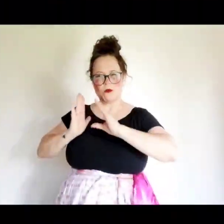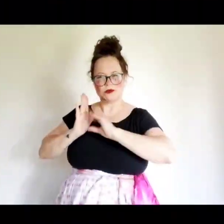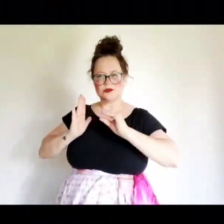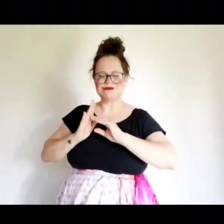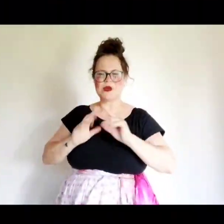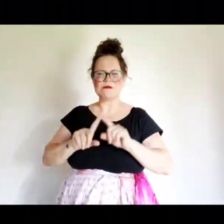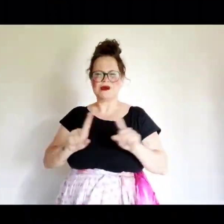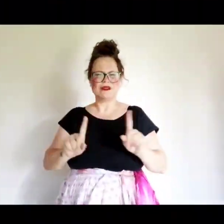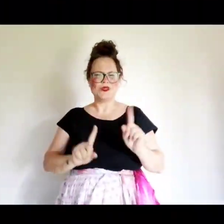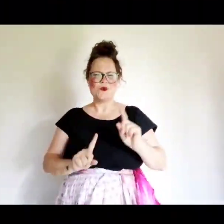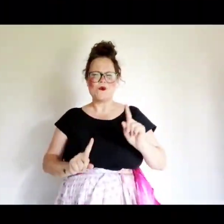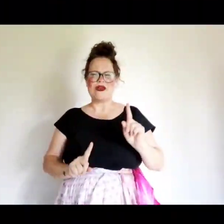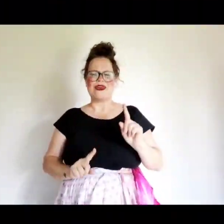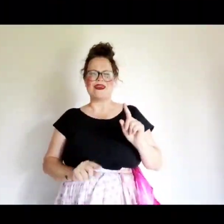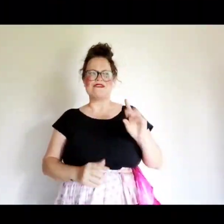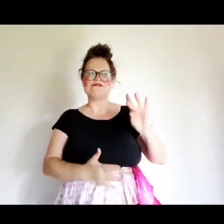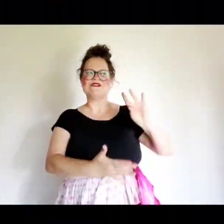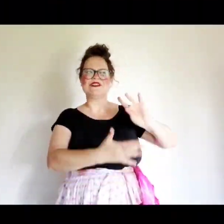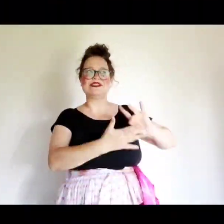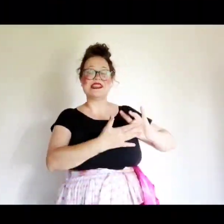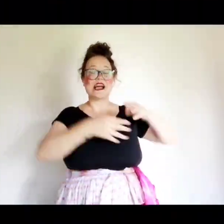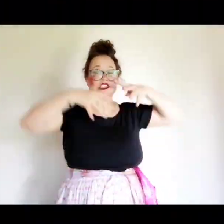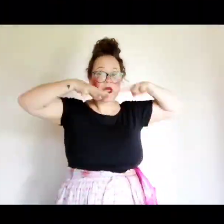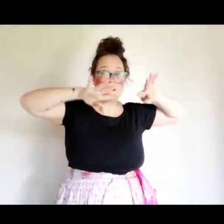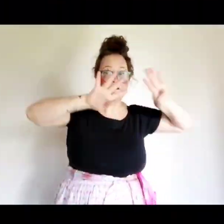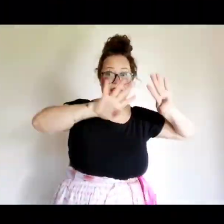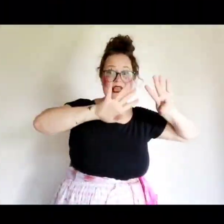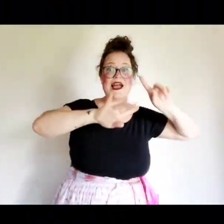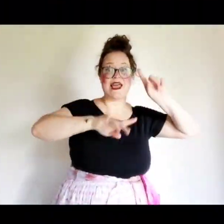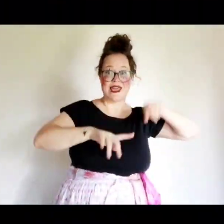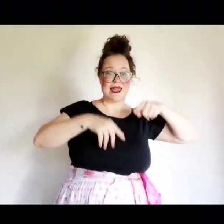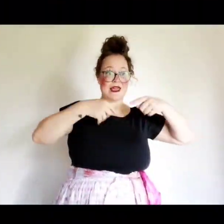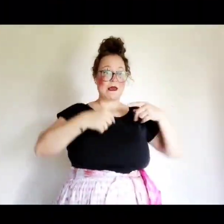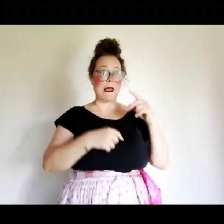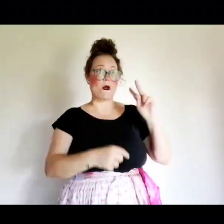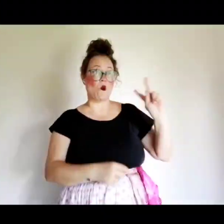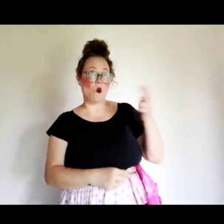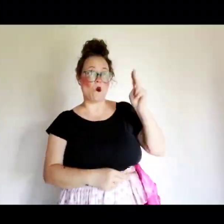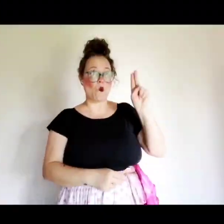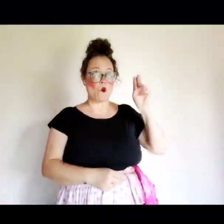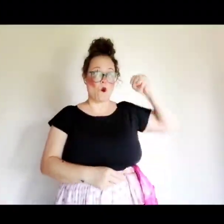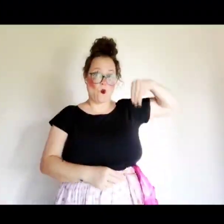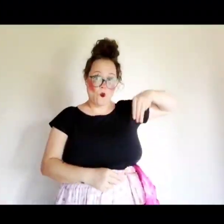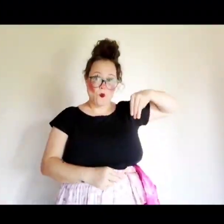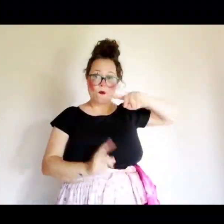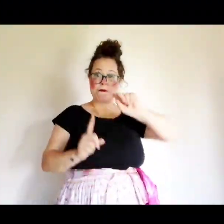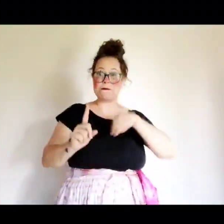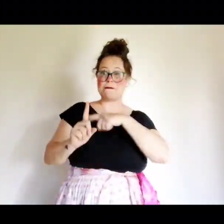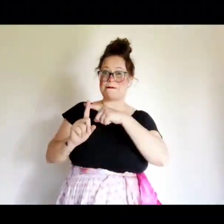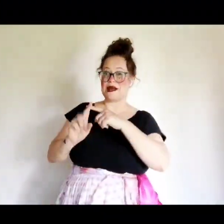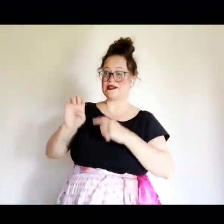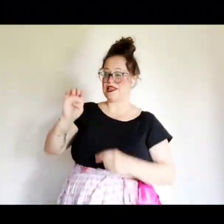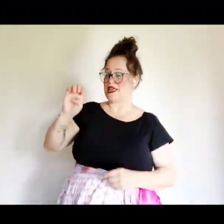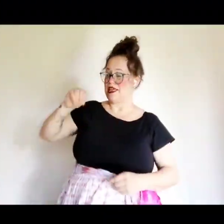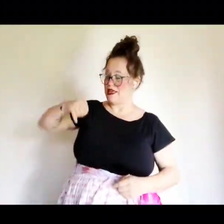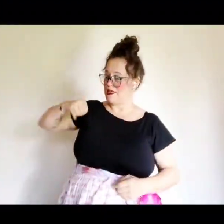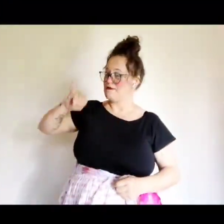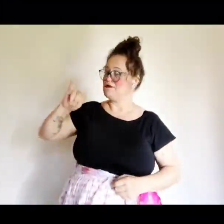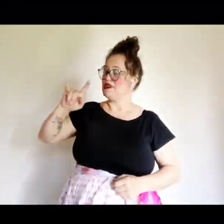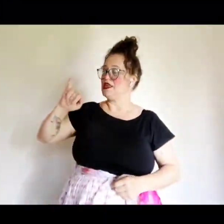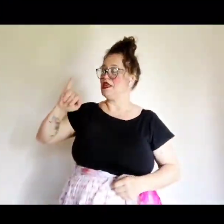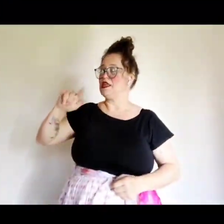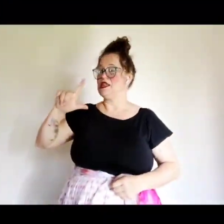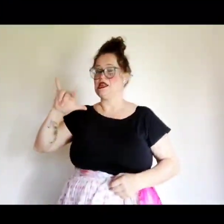a Emília, é uma memória da Emília misturada com o meu corpo. Então por isso é Humília,